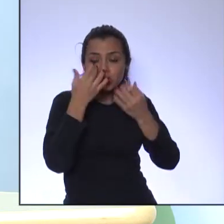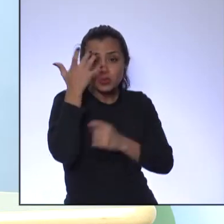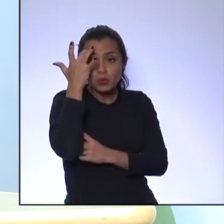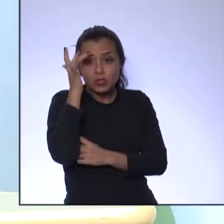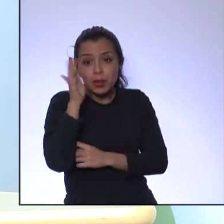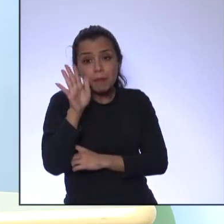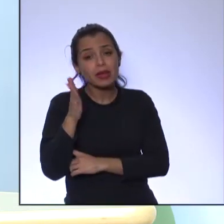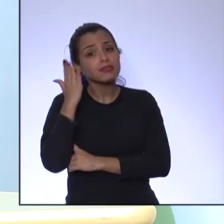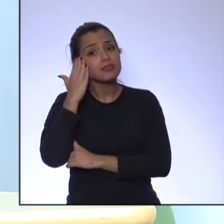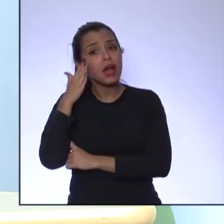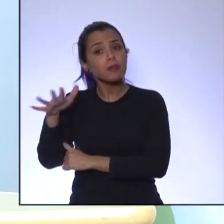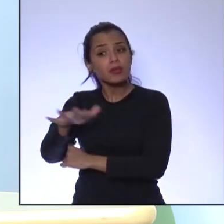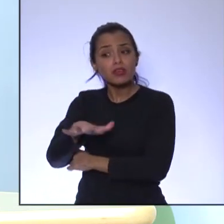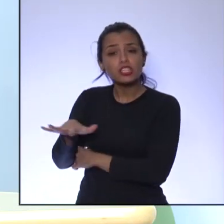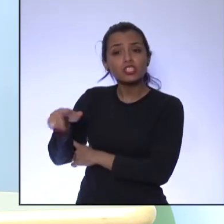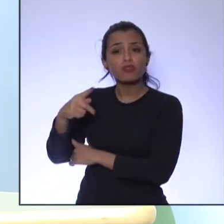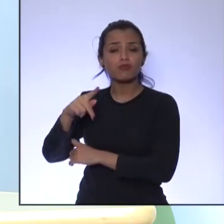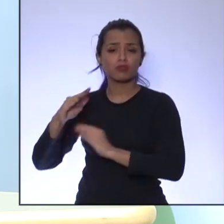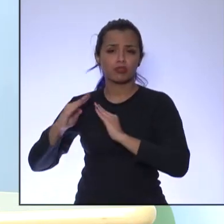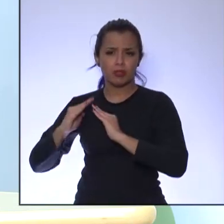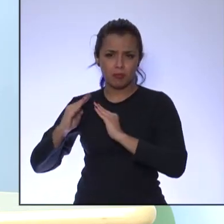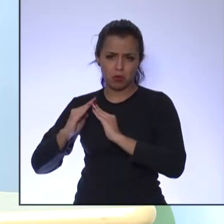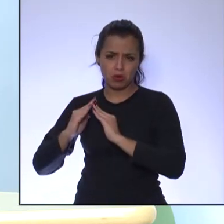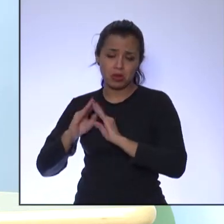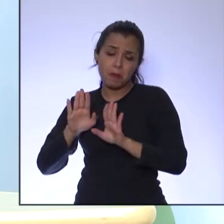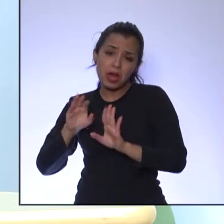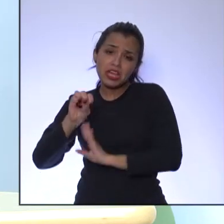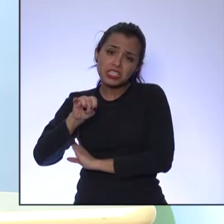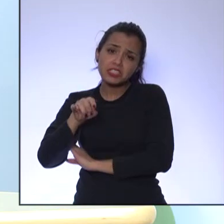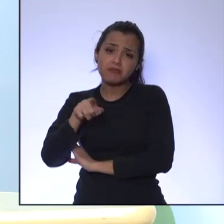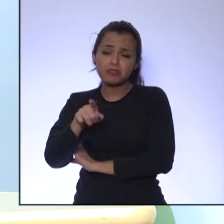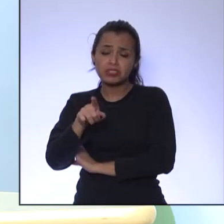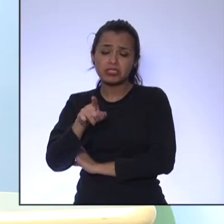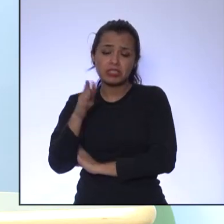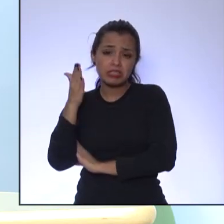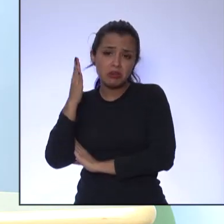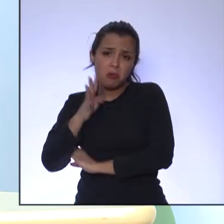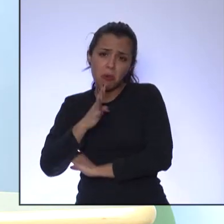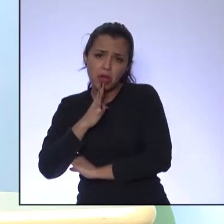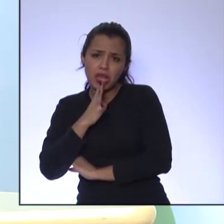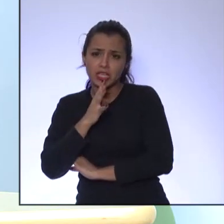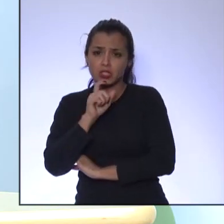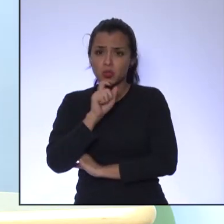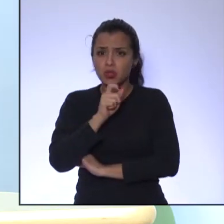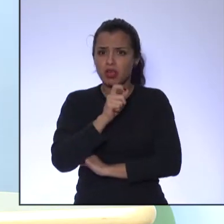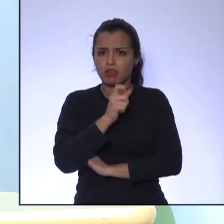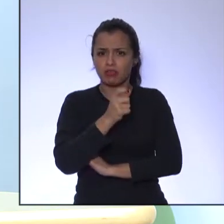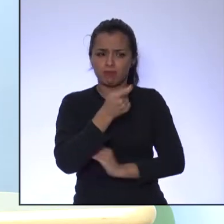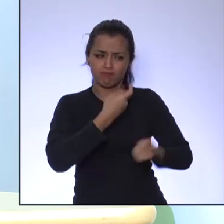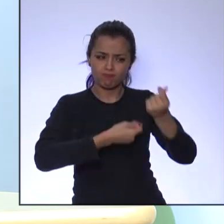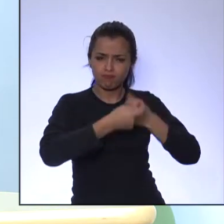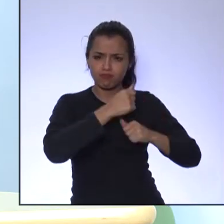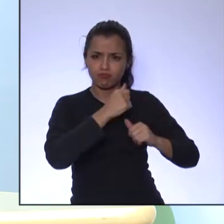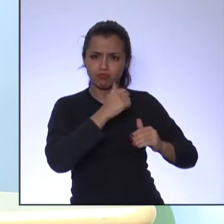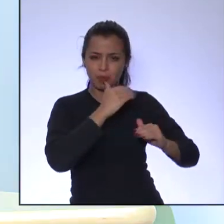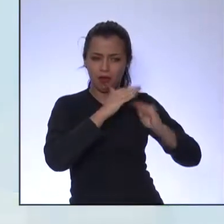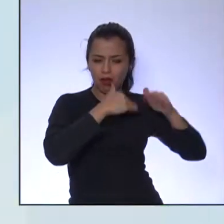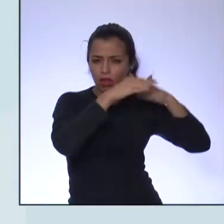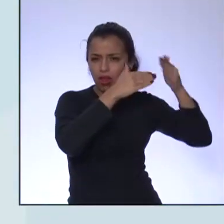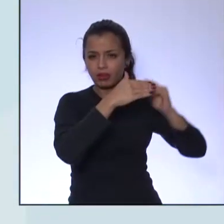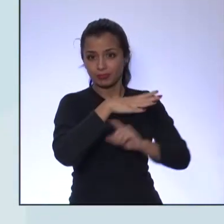termo região. Porém, se você sabe qual é a atividade econômica que impulsionou seu município, você também pode colocar aí no chat. E